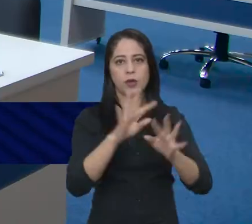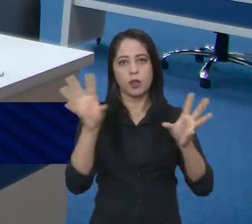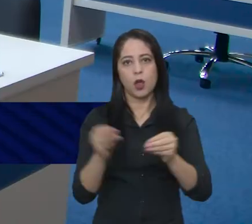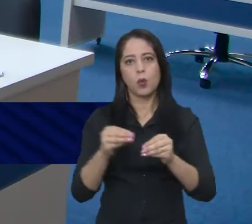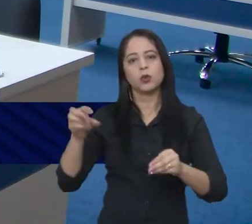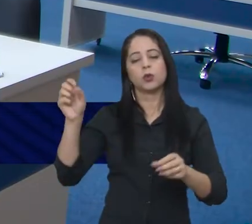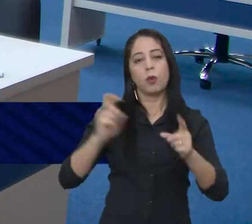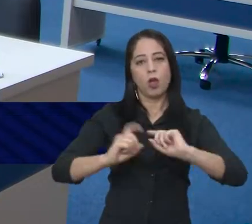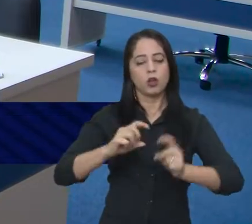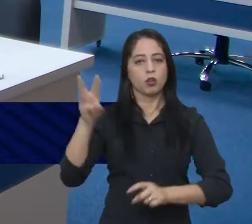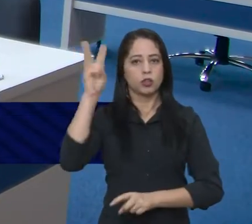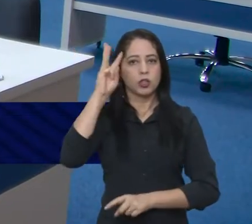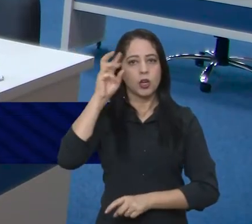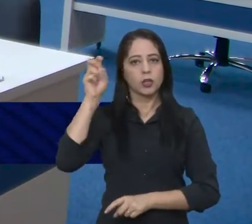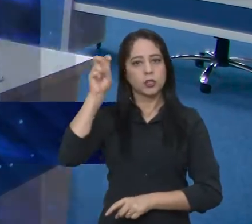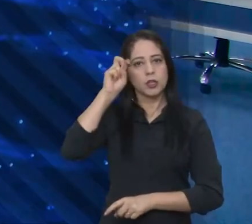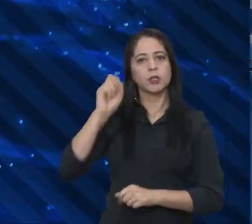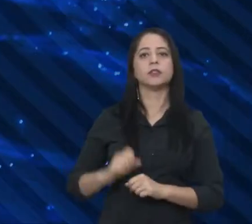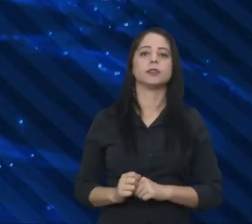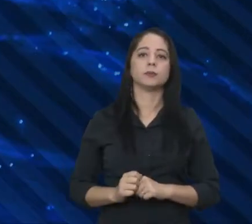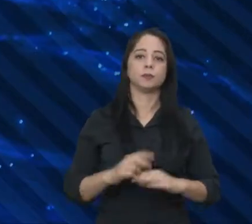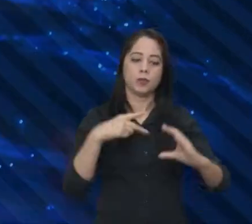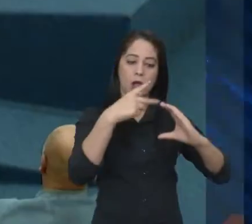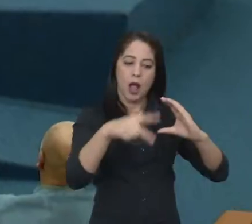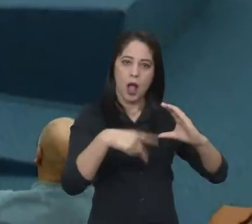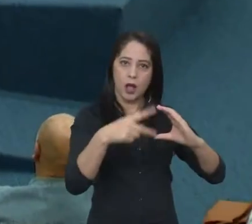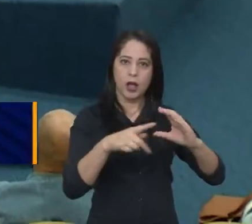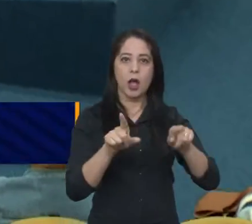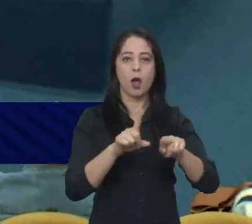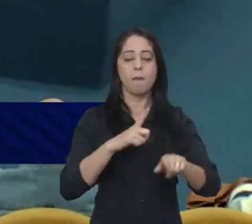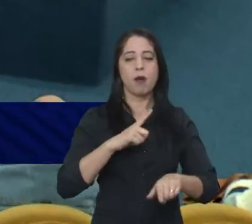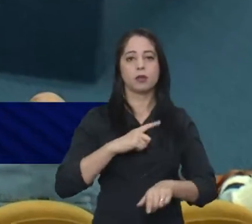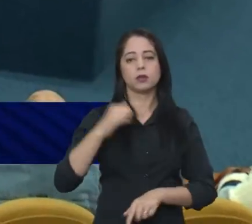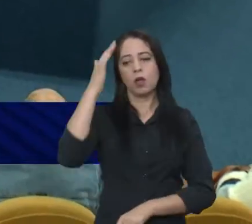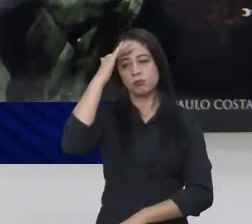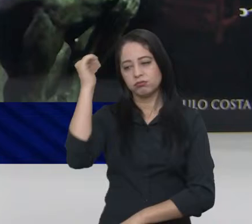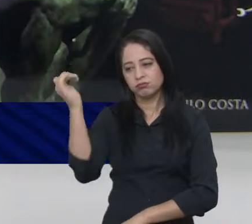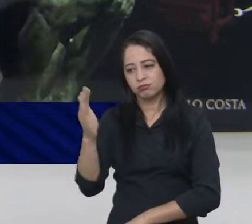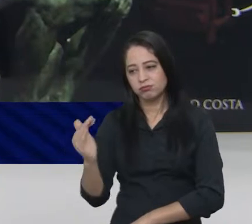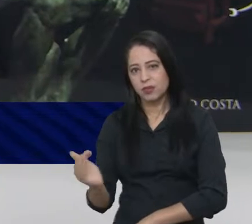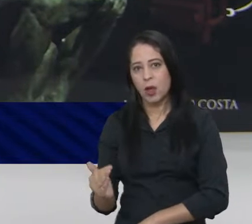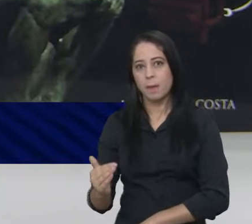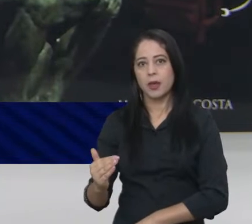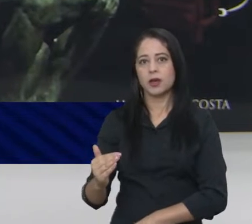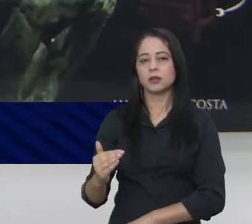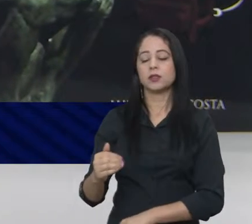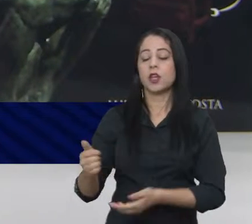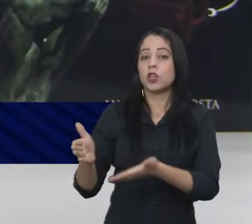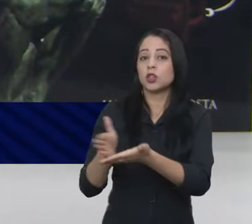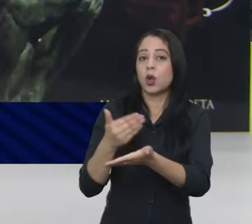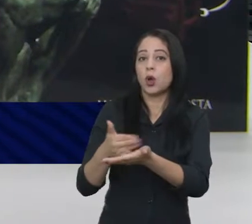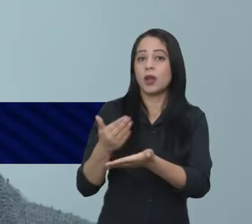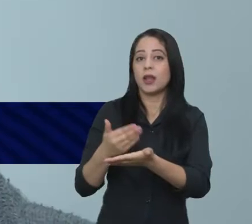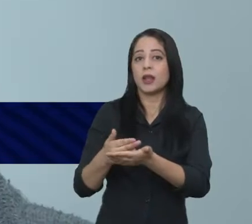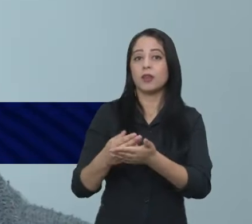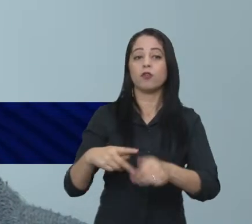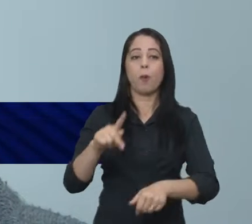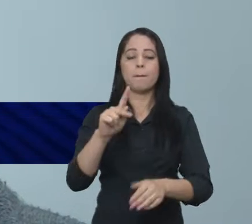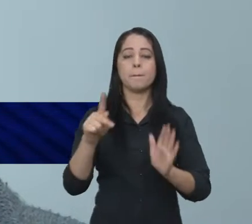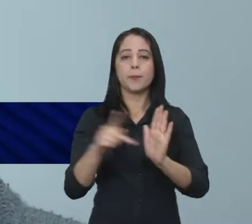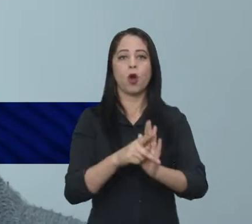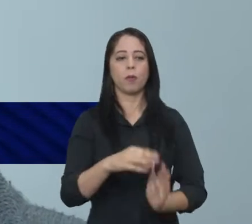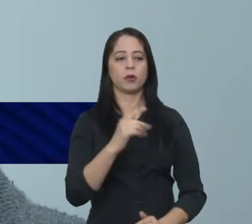das sessões de terça e quinta-feira. E a Câmara cedia cerimônia de pré-lançamento de livro que conta memórias